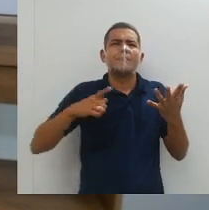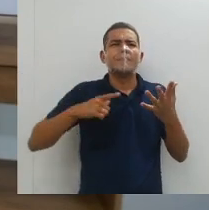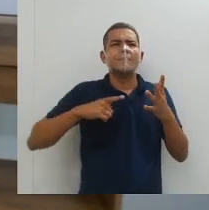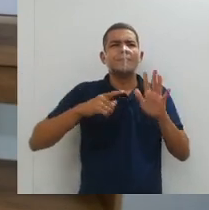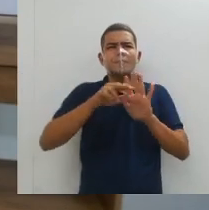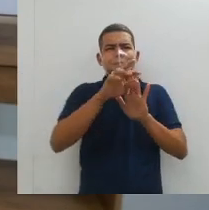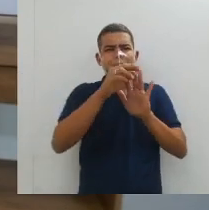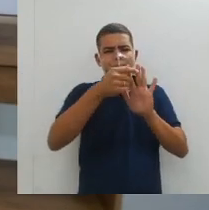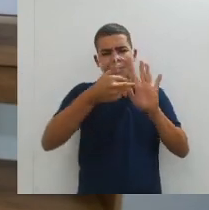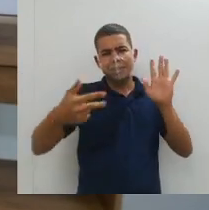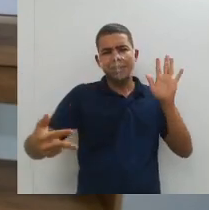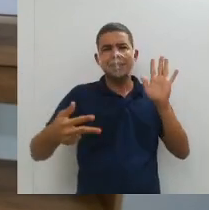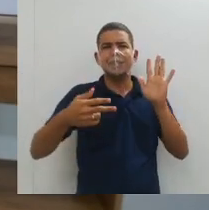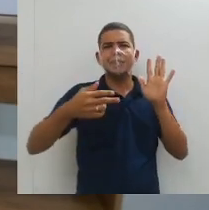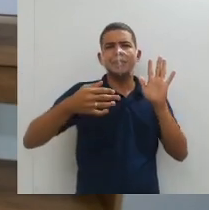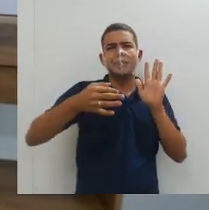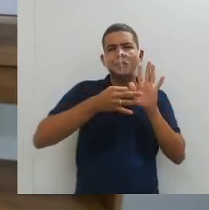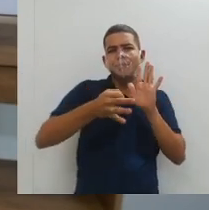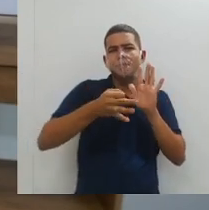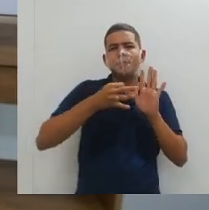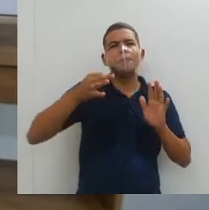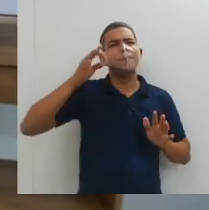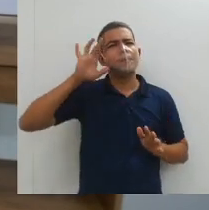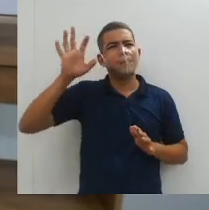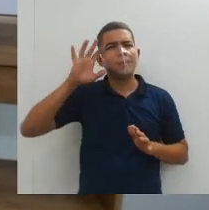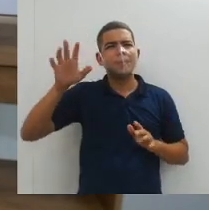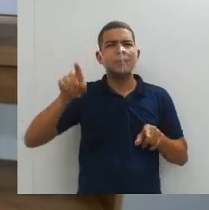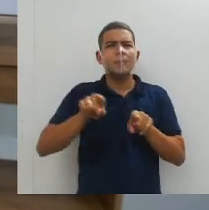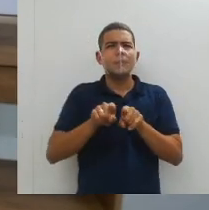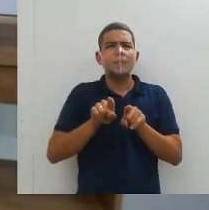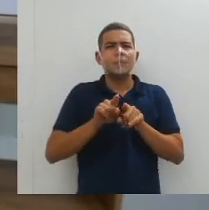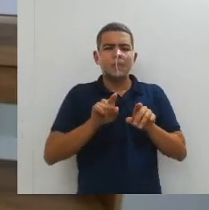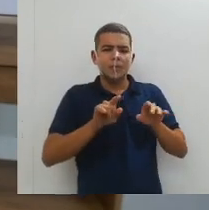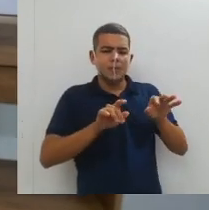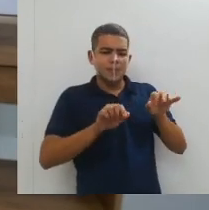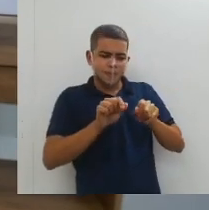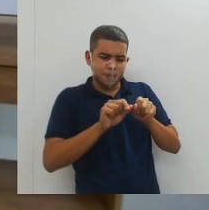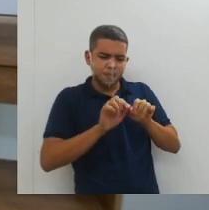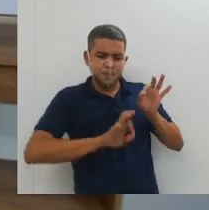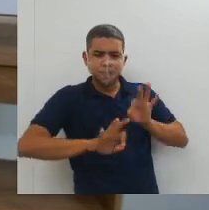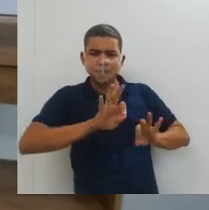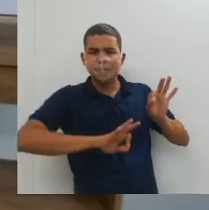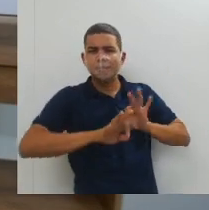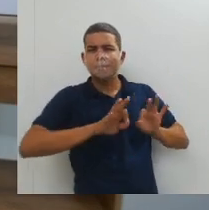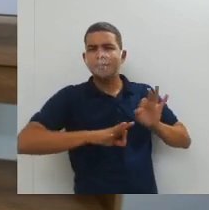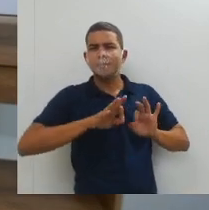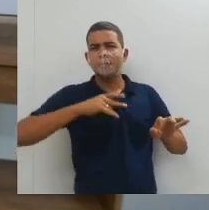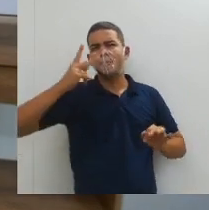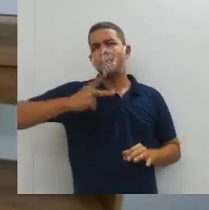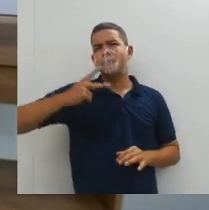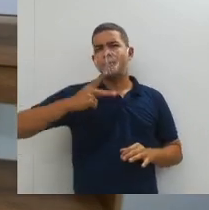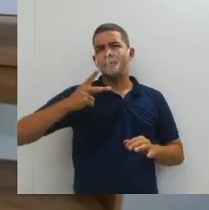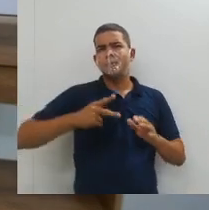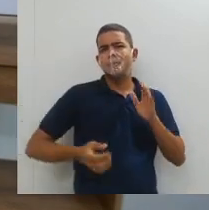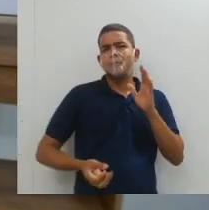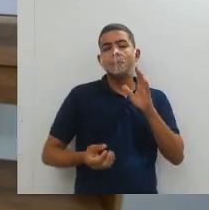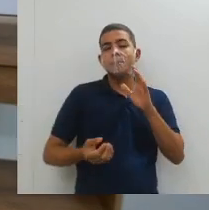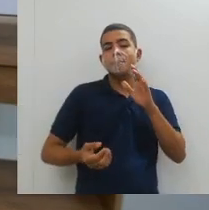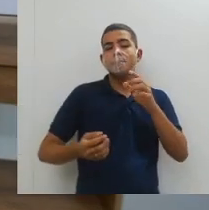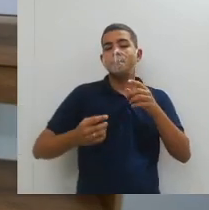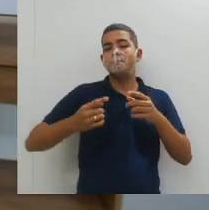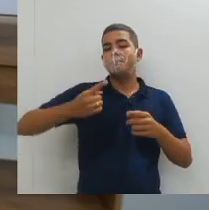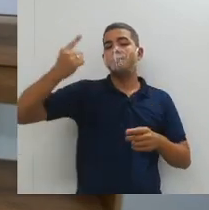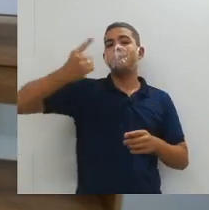elementos teóricos, metodológicos, que estão presentes na sua principal obra, O